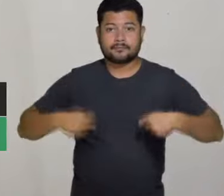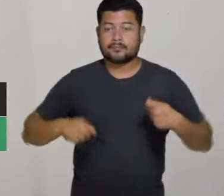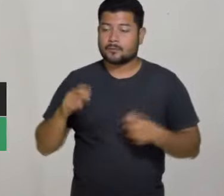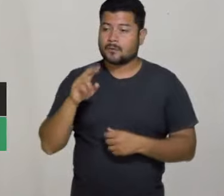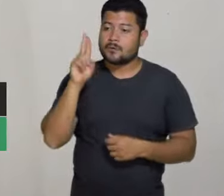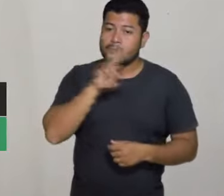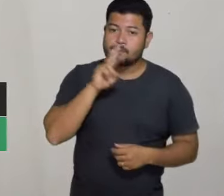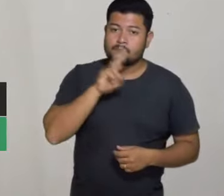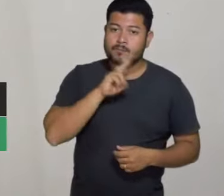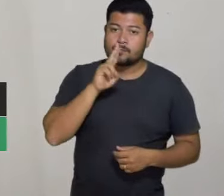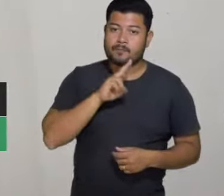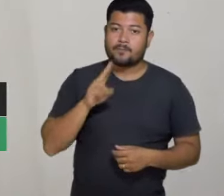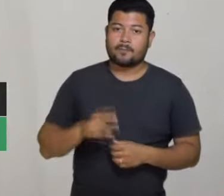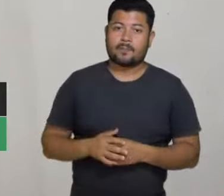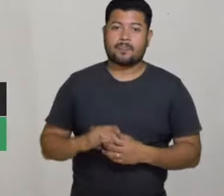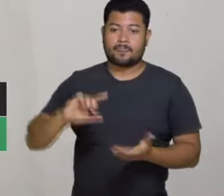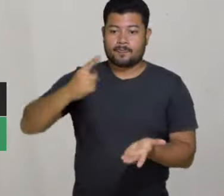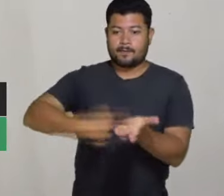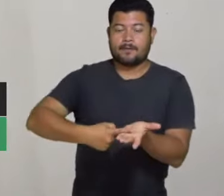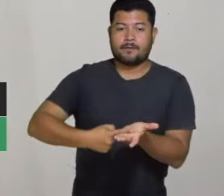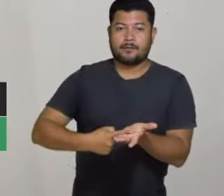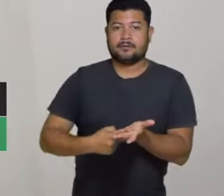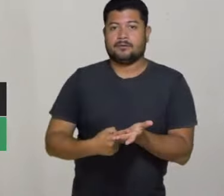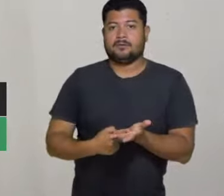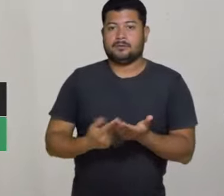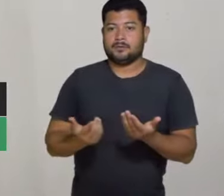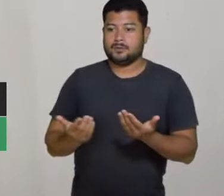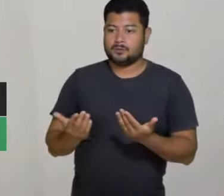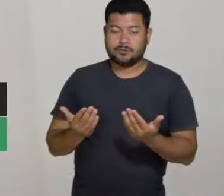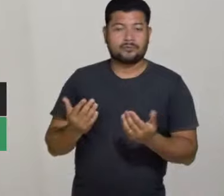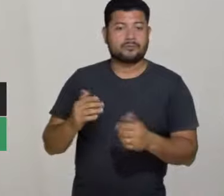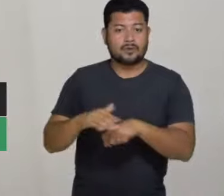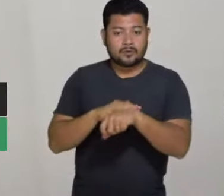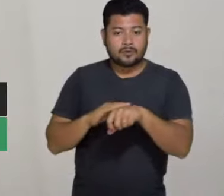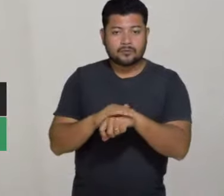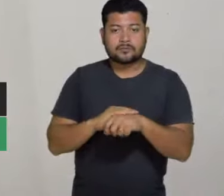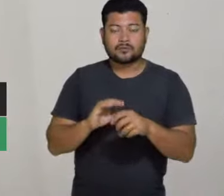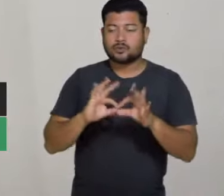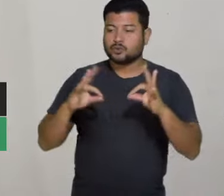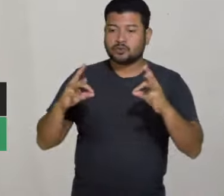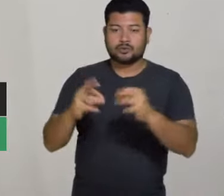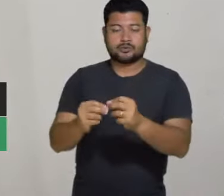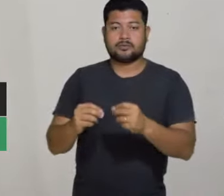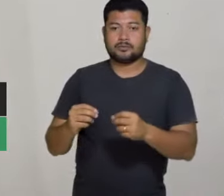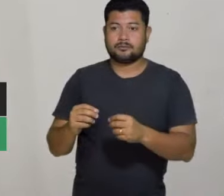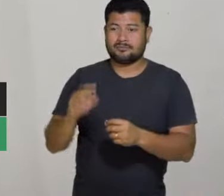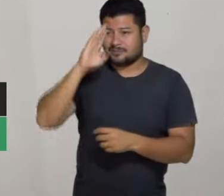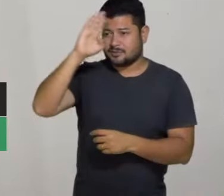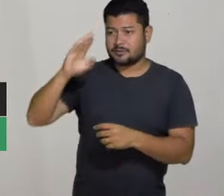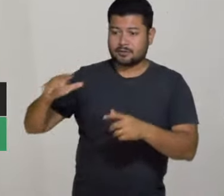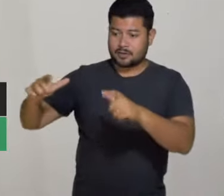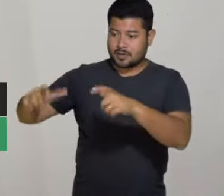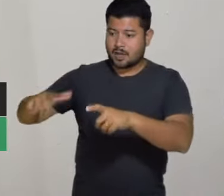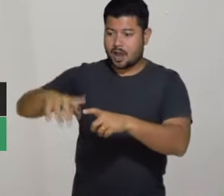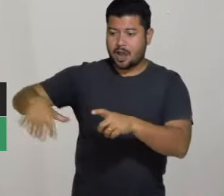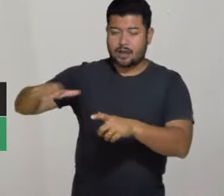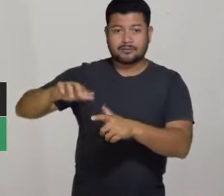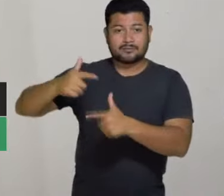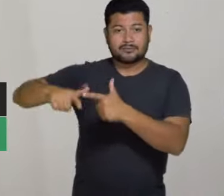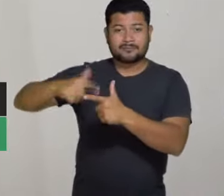urgentemente, um acordo, uma sentada com todos os municípios catarinenses, com as regiões mais problemáticas em relação à saúde e